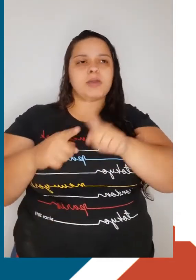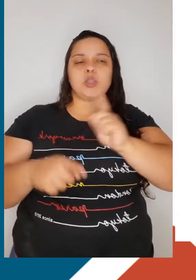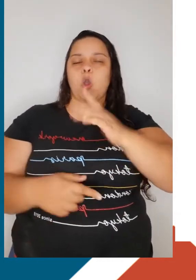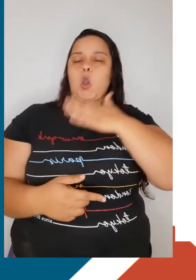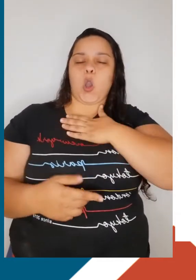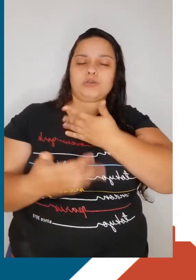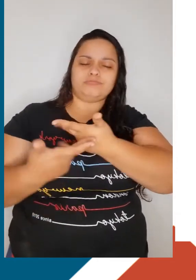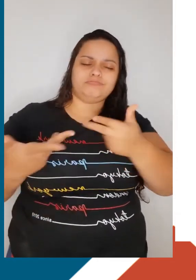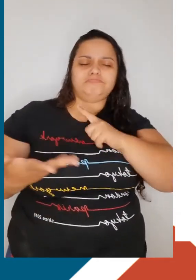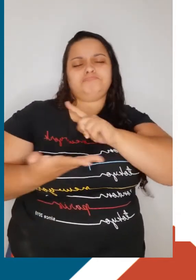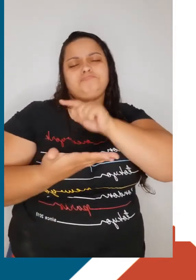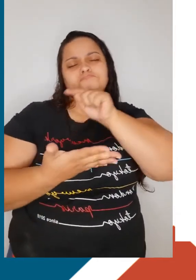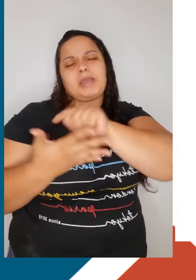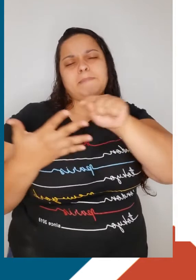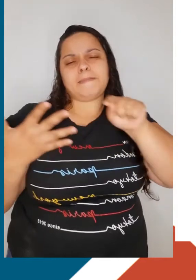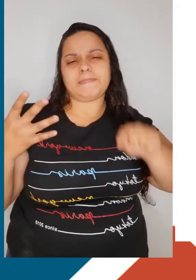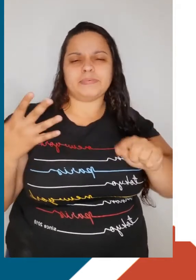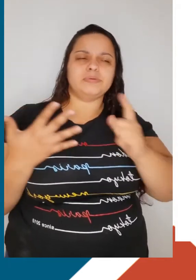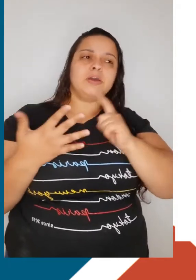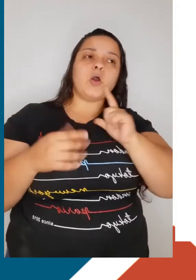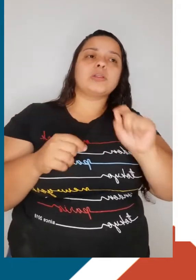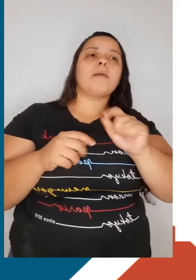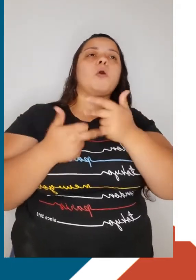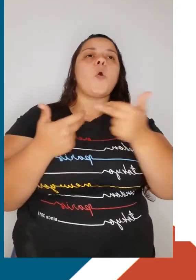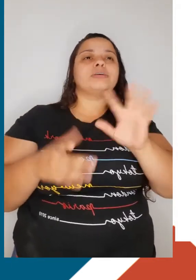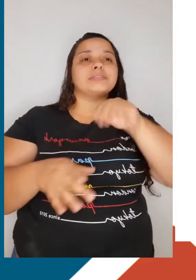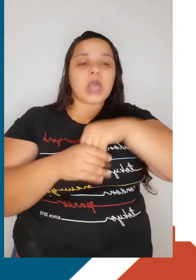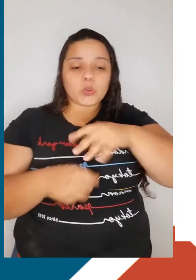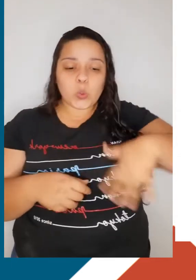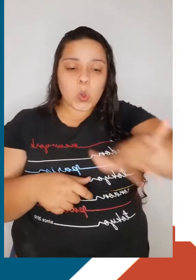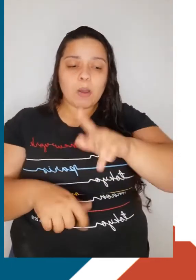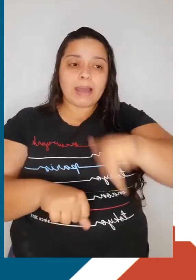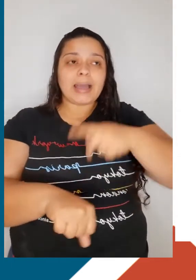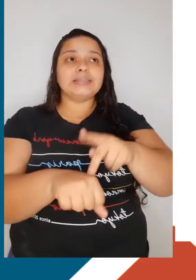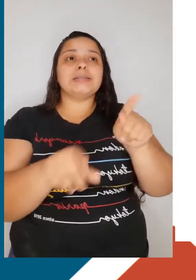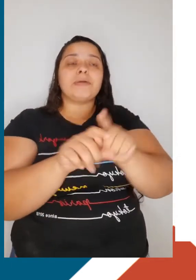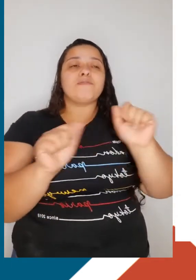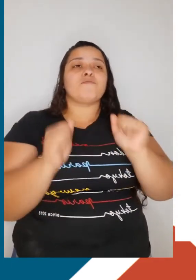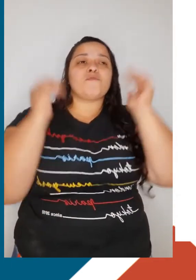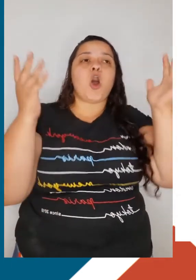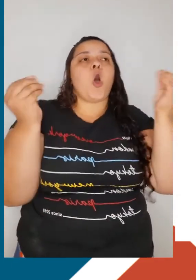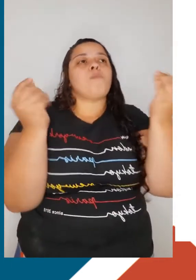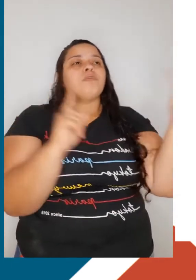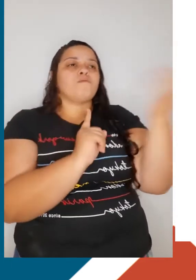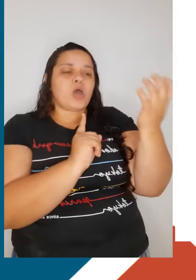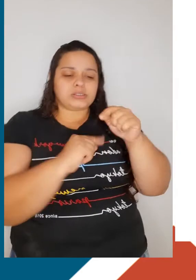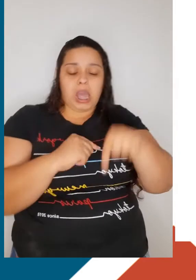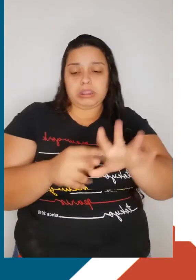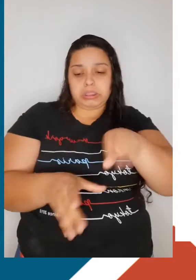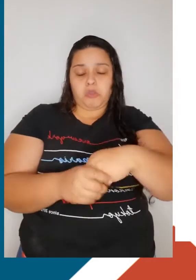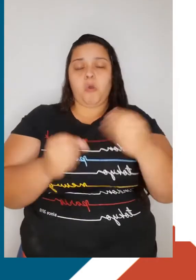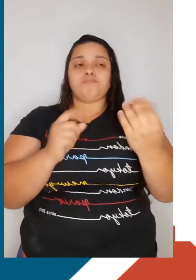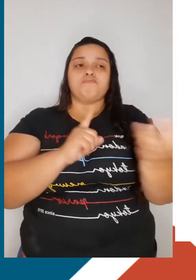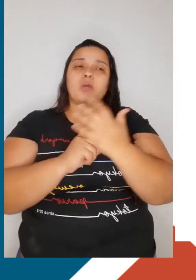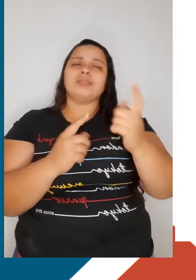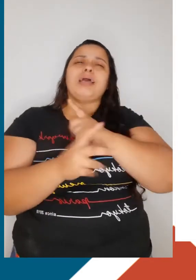metrópoles. Puderam, então, perceber os fatores externos e internos que contribuíram para os processos de independência e as maneiras gerais de como